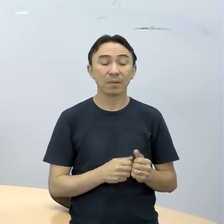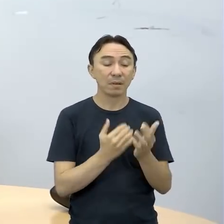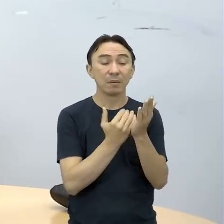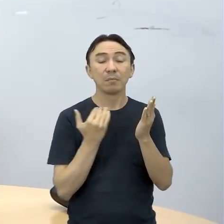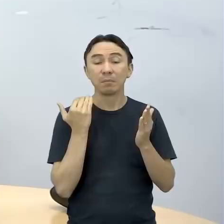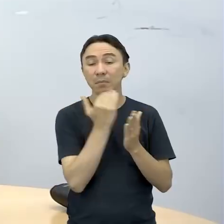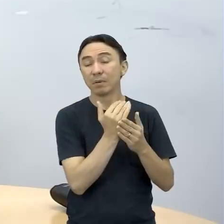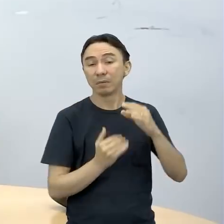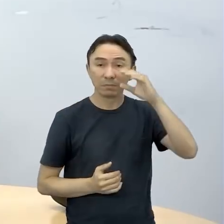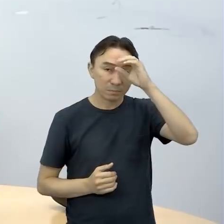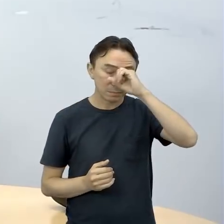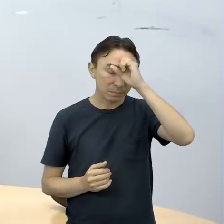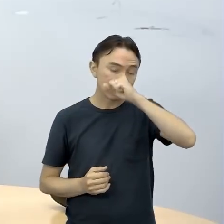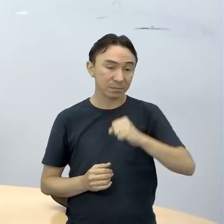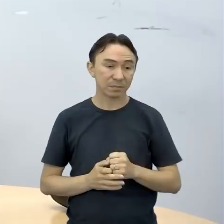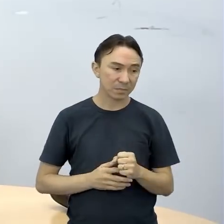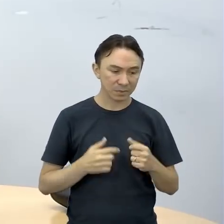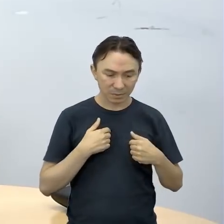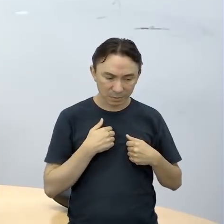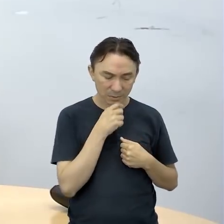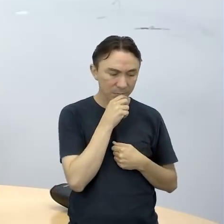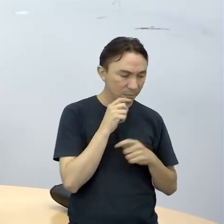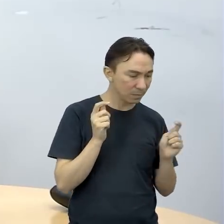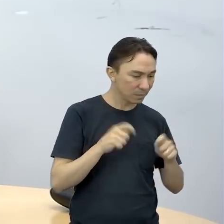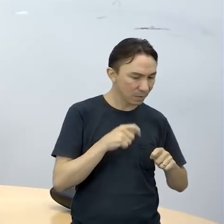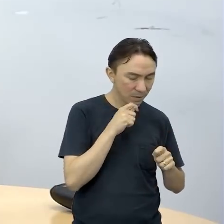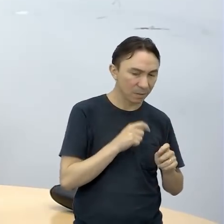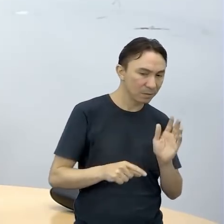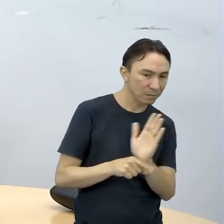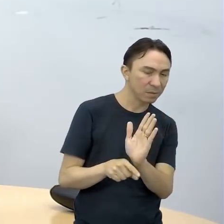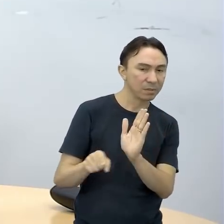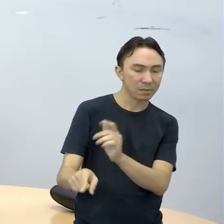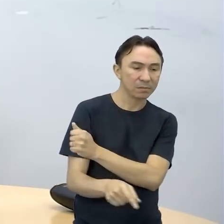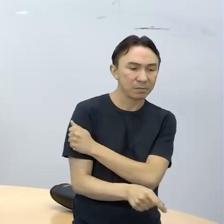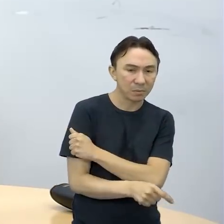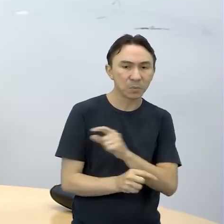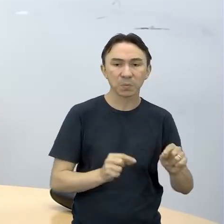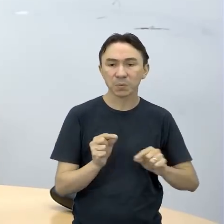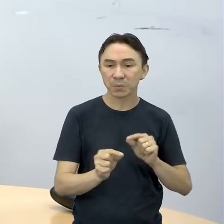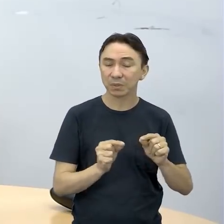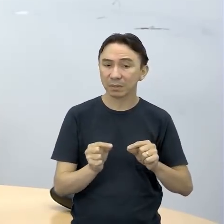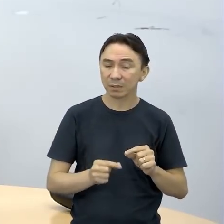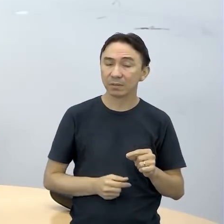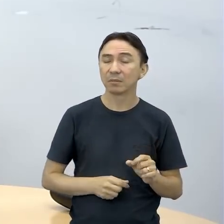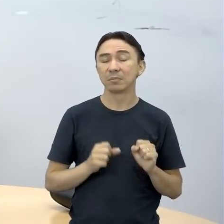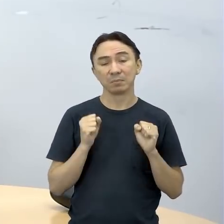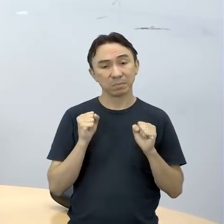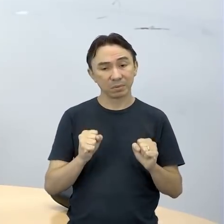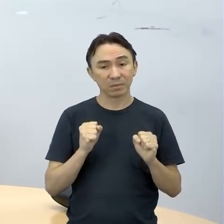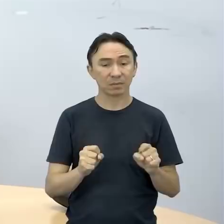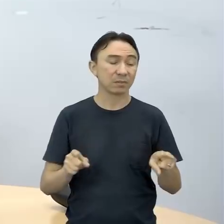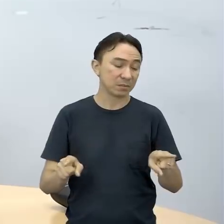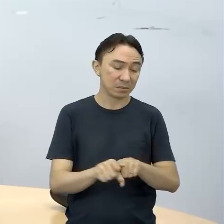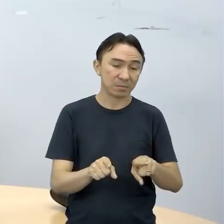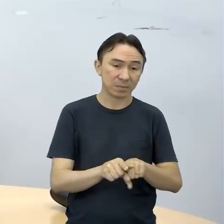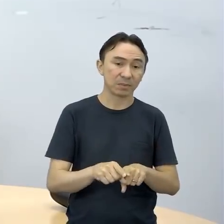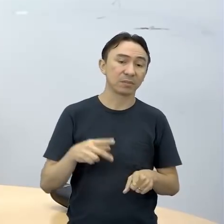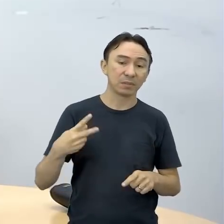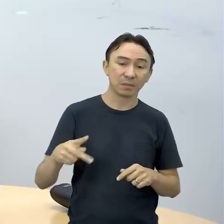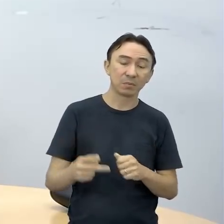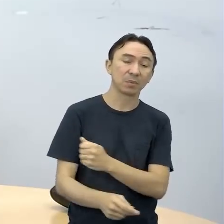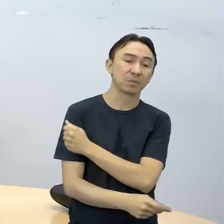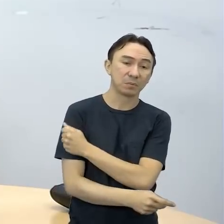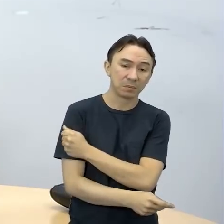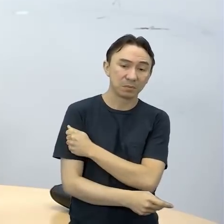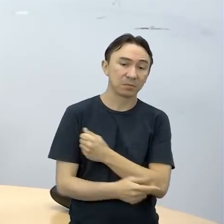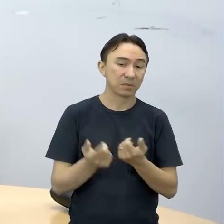é interessante para você, o que pode ser compartilhado com os estudantes e aí fornecer para os estudantes da melhor maneira, né? Se